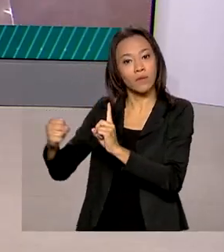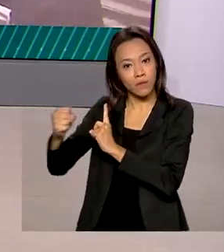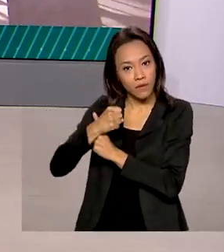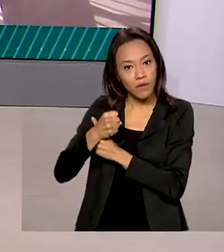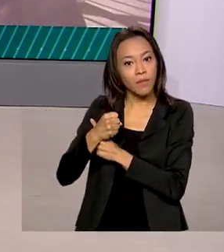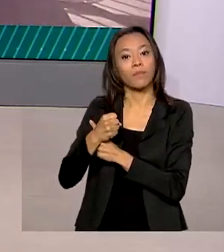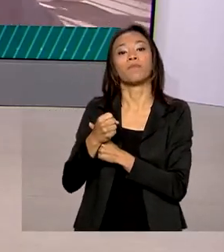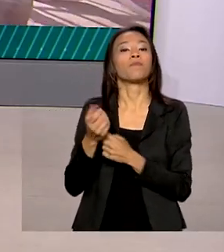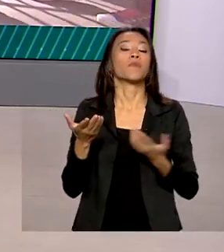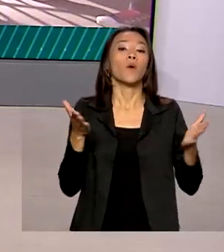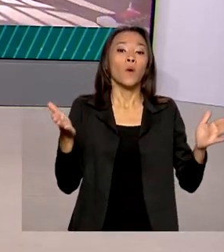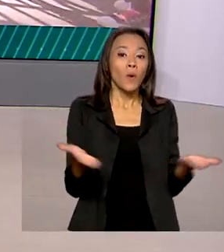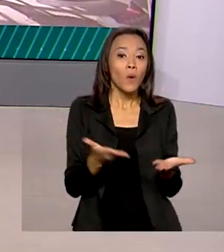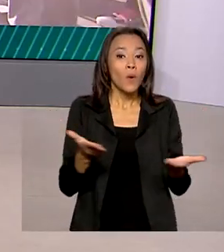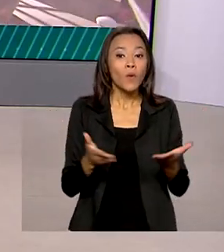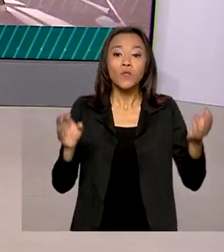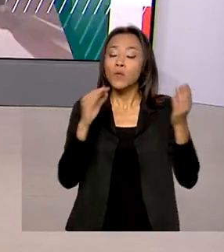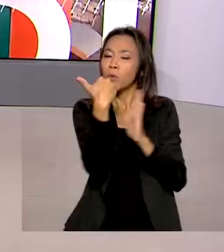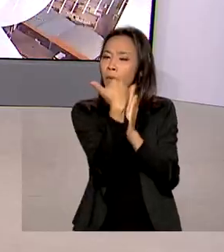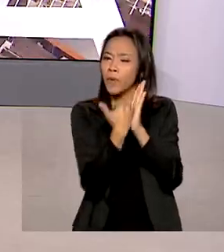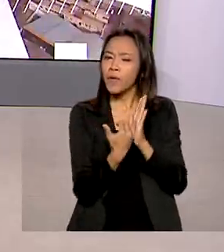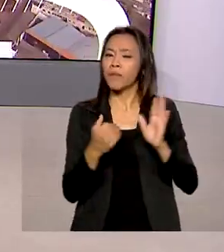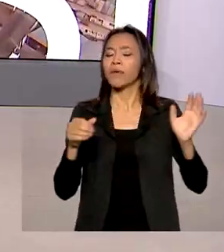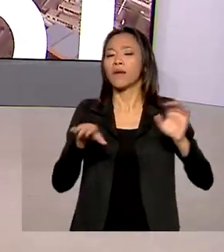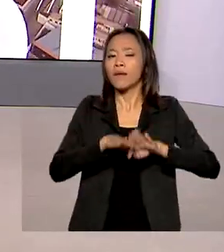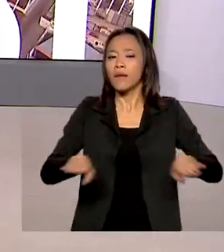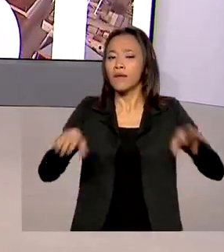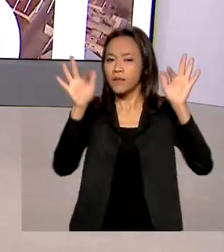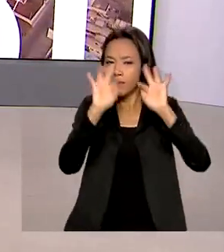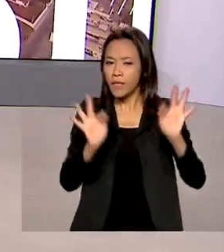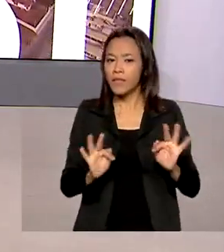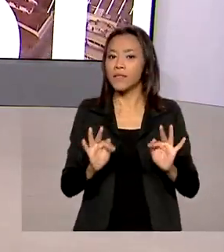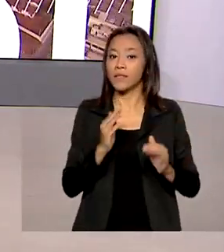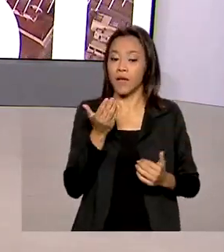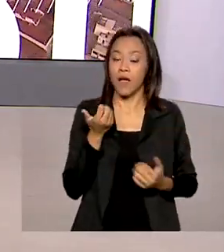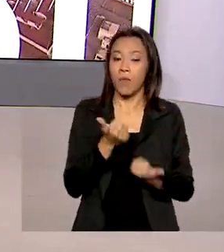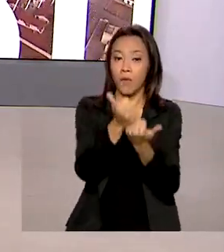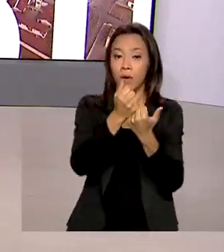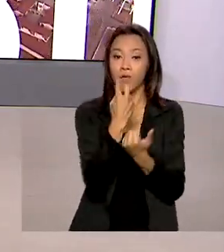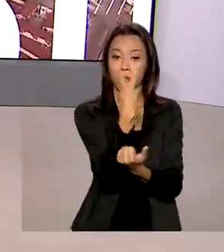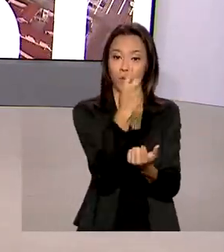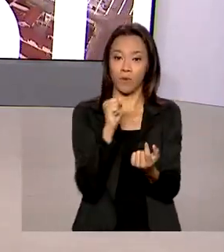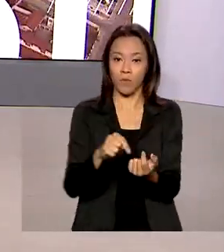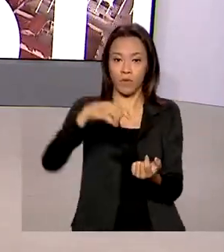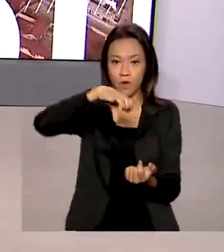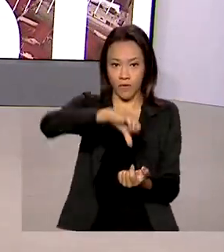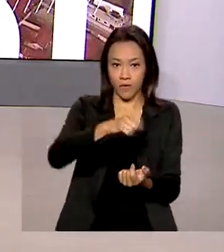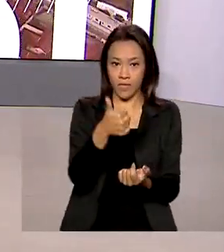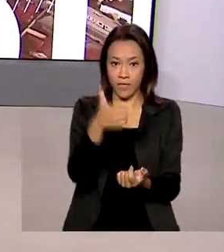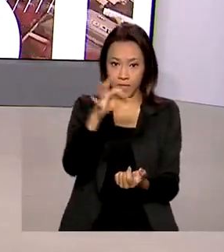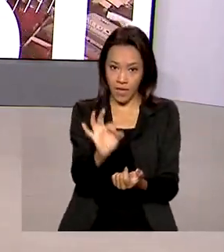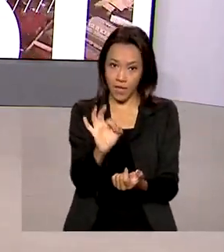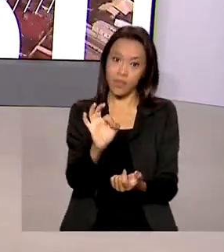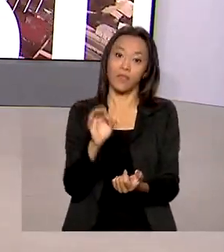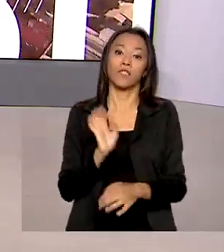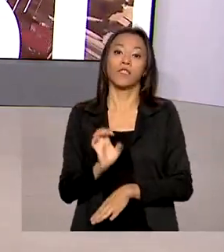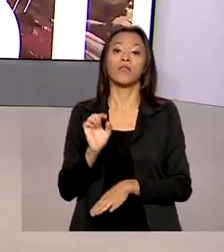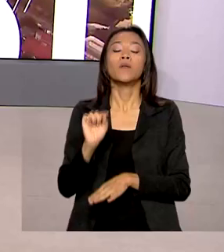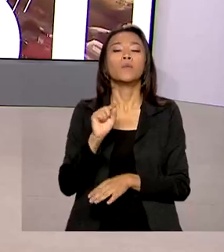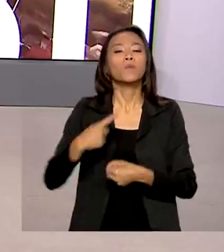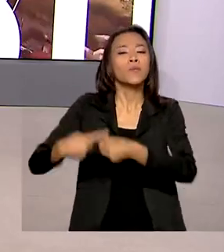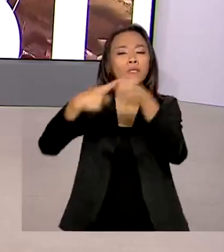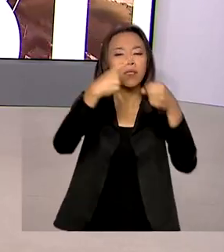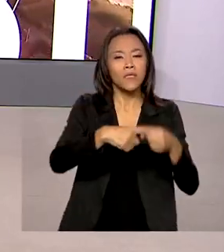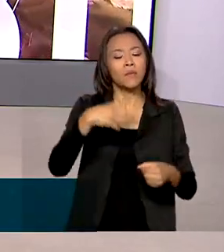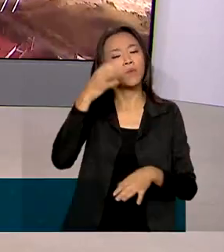Atualmente, o Criança Feliz atende 2.910 municípios nos 26 estados brasileiros e no Distrito Federal e